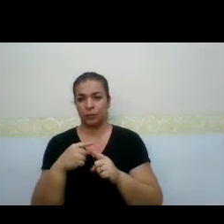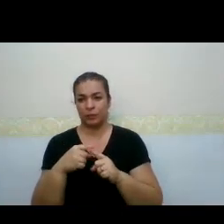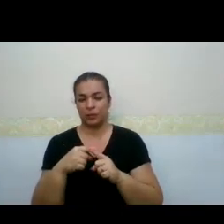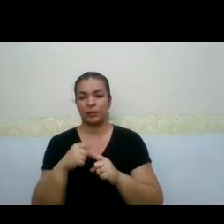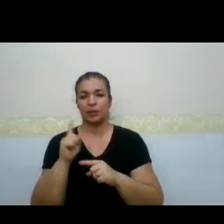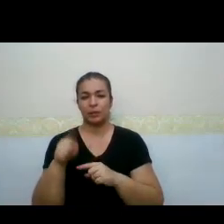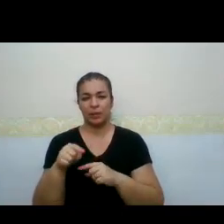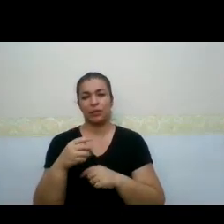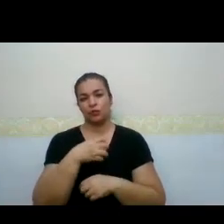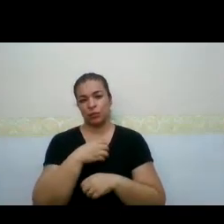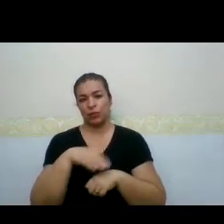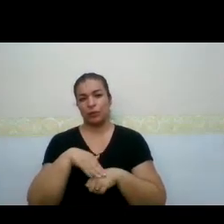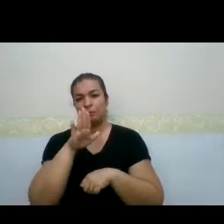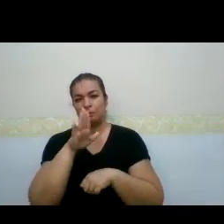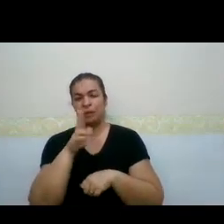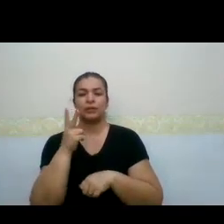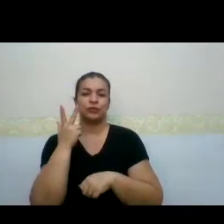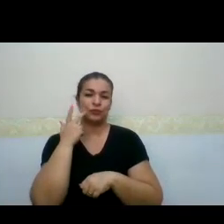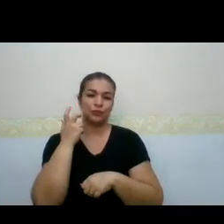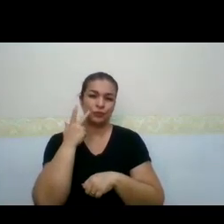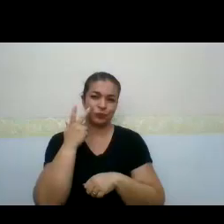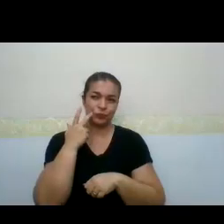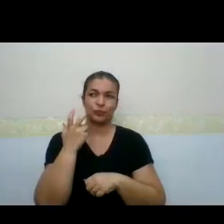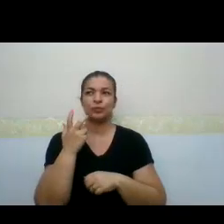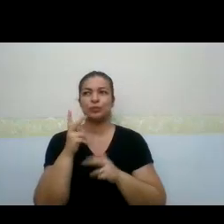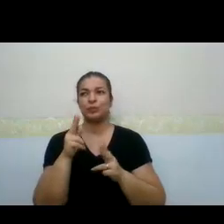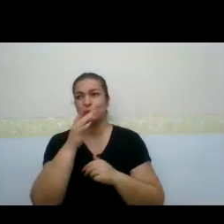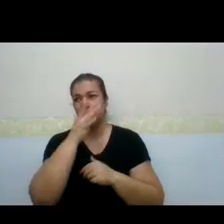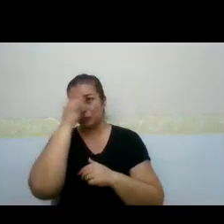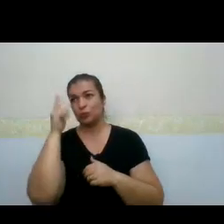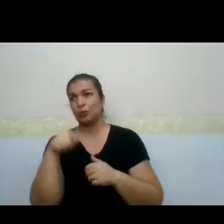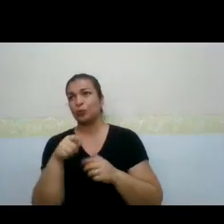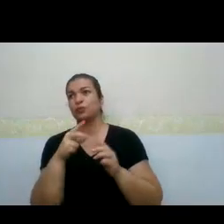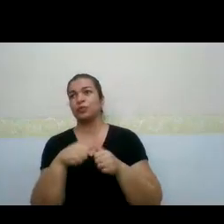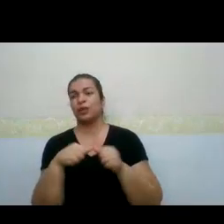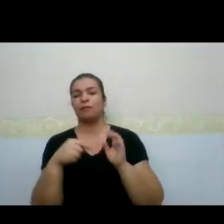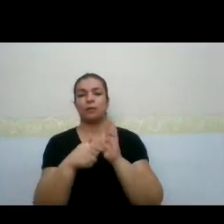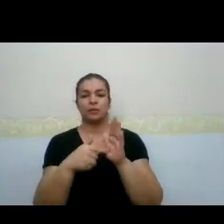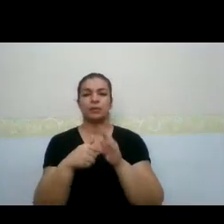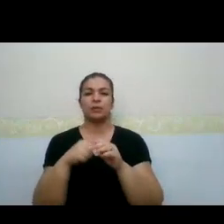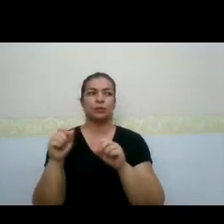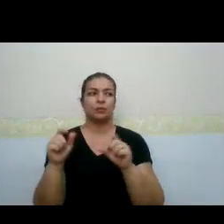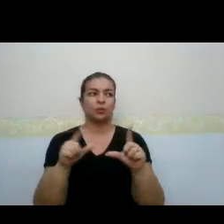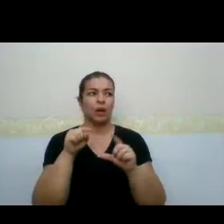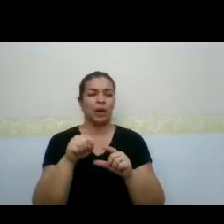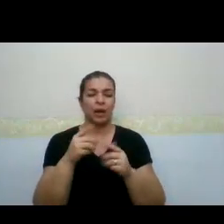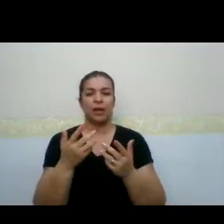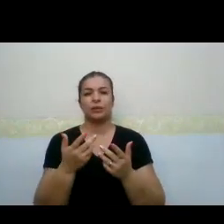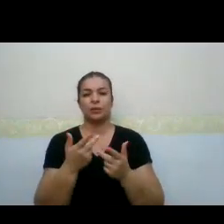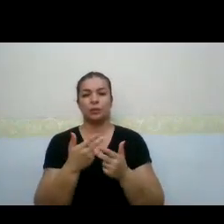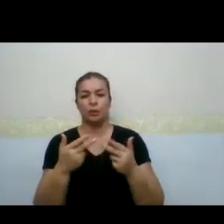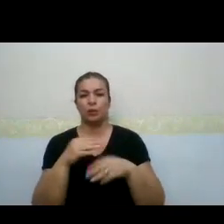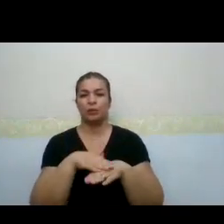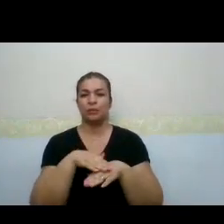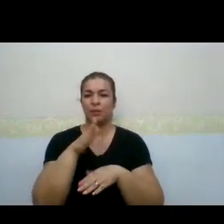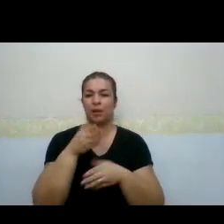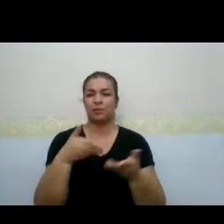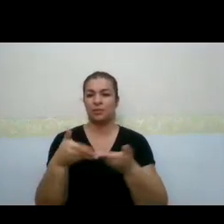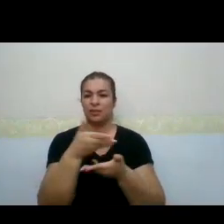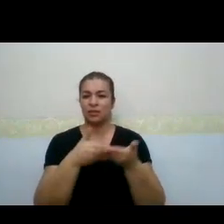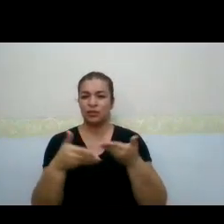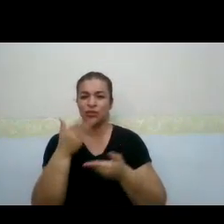mais lúdica, igual a professora estava apresentando nesse quadro ali, é uma coisa assim mais interativa,